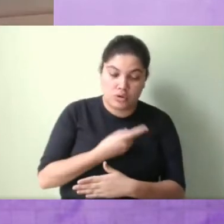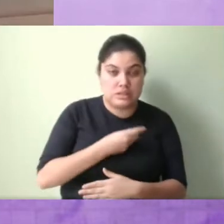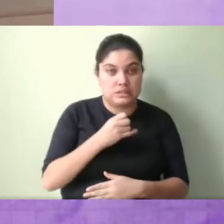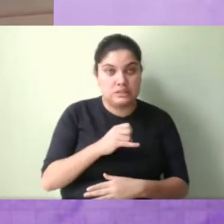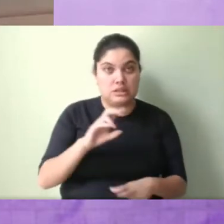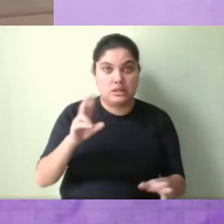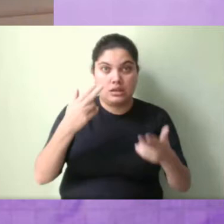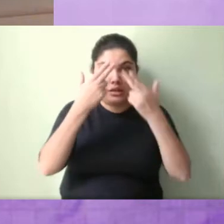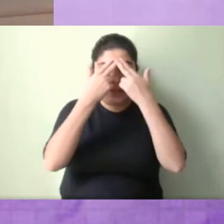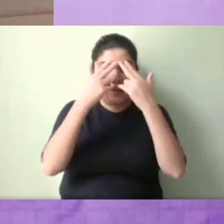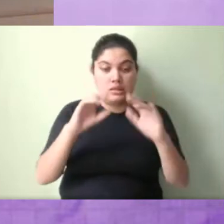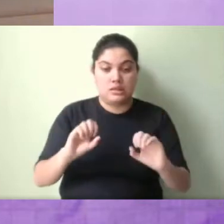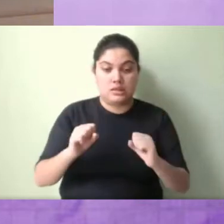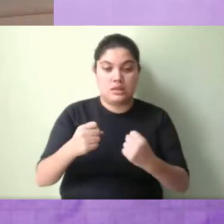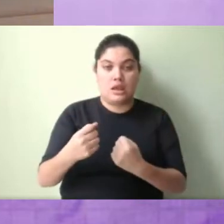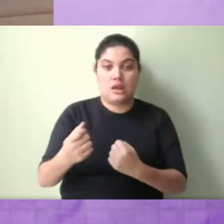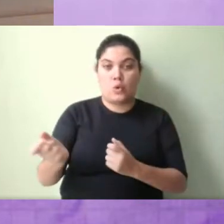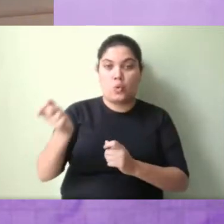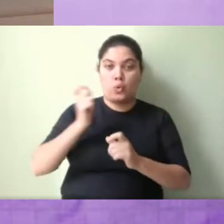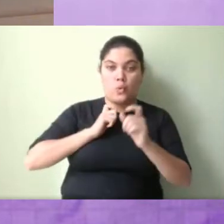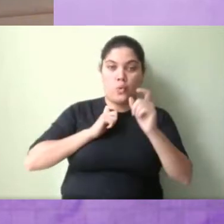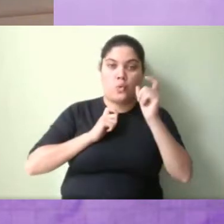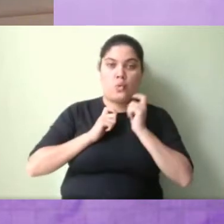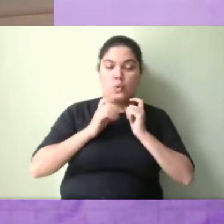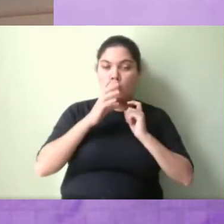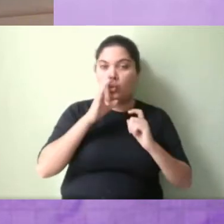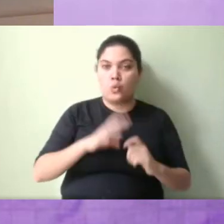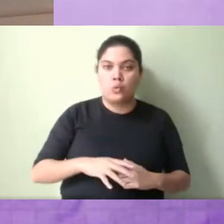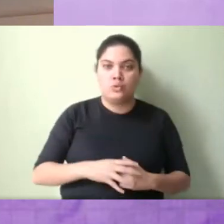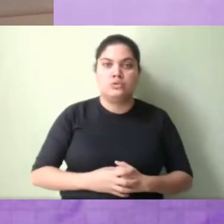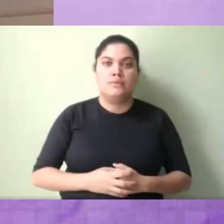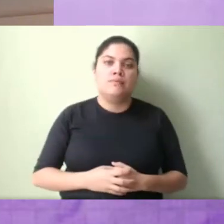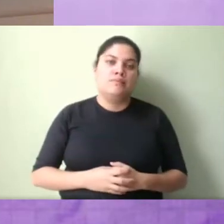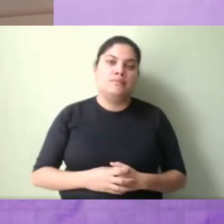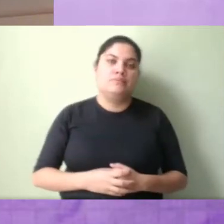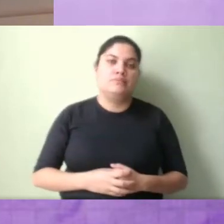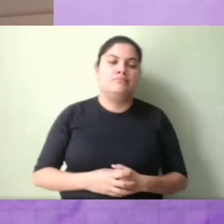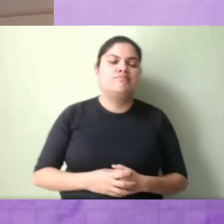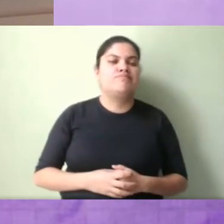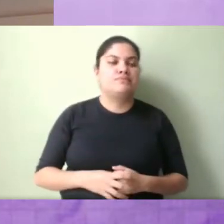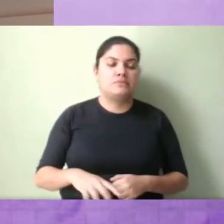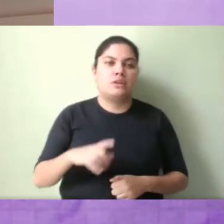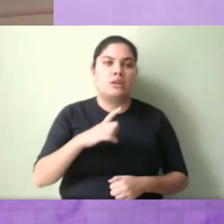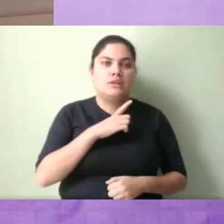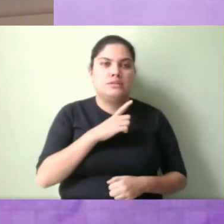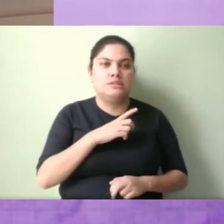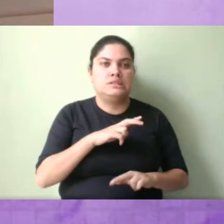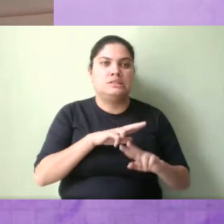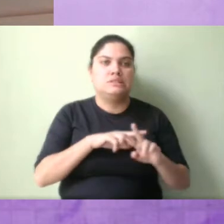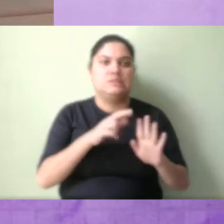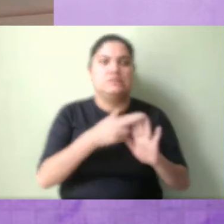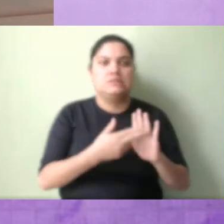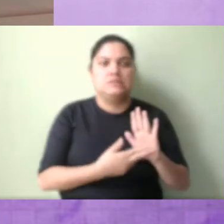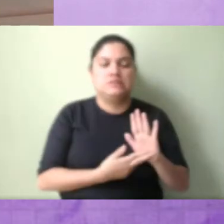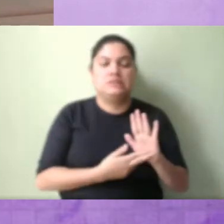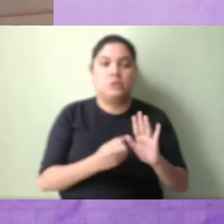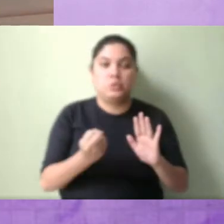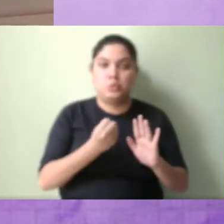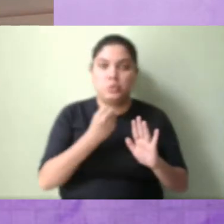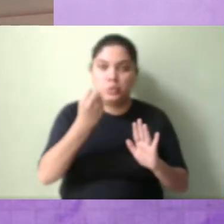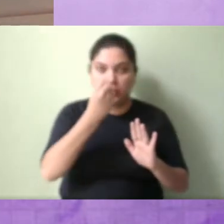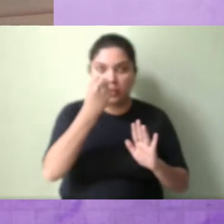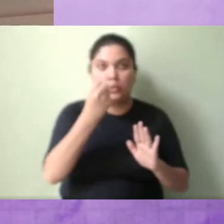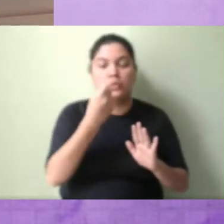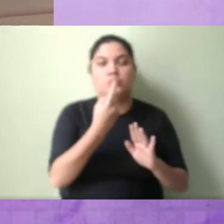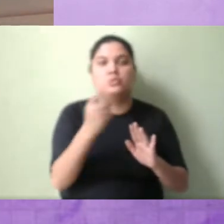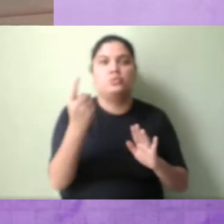que ver, né? Tem que ver se foi bem isso mesmo, tal. Então, a primeira coisa que eu sugiro é a escuta ativa,